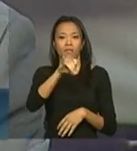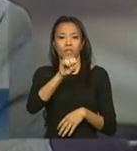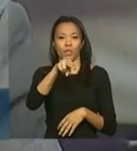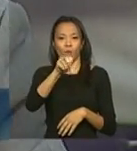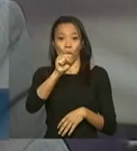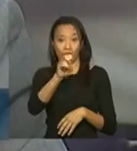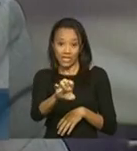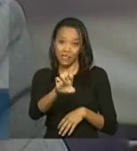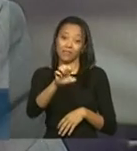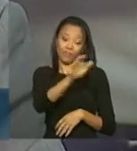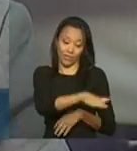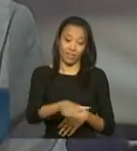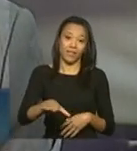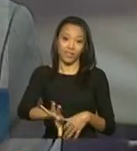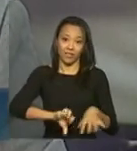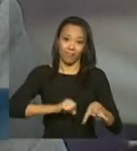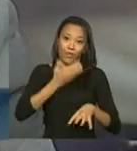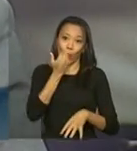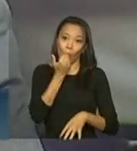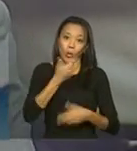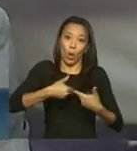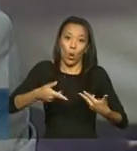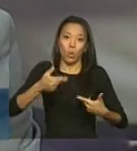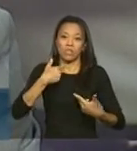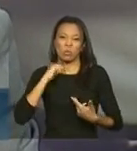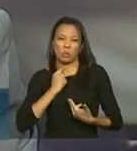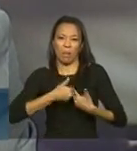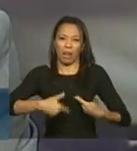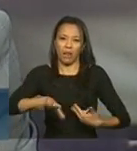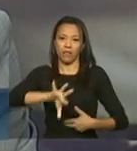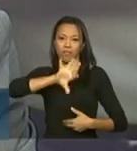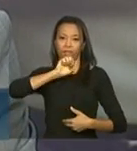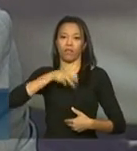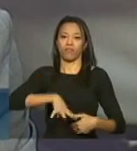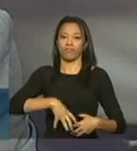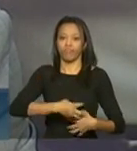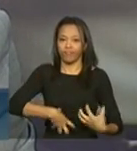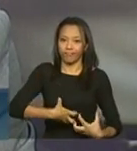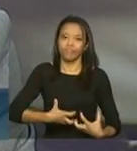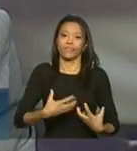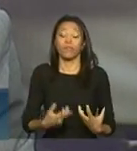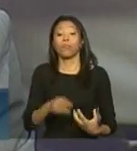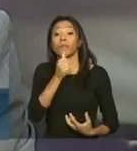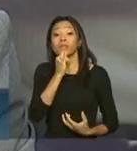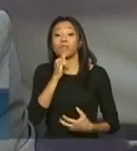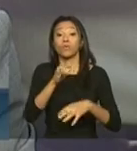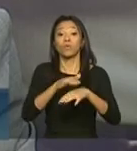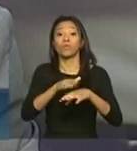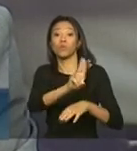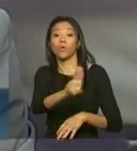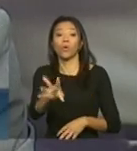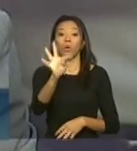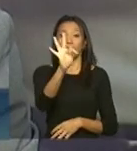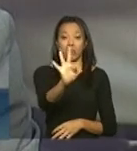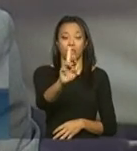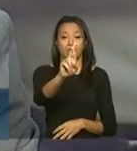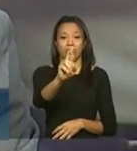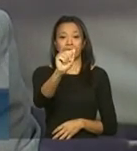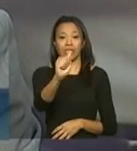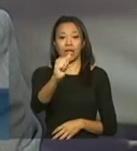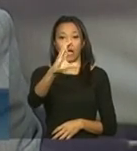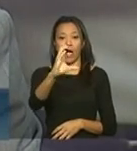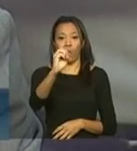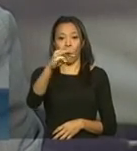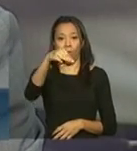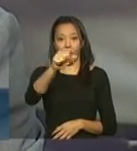ter um padrão de vida e menos incapacidade. Lembrando que, por exemplo, o tracoma ele contribui sensivelmente com a cegueira, né, com um